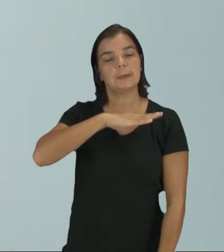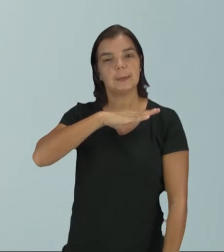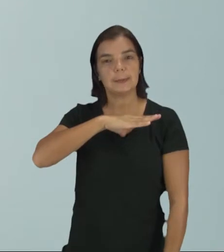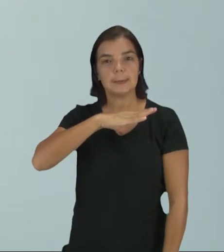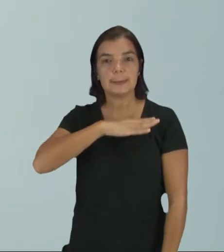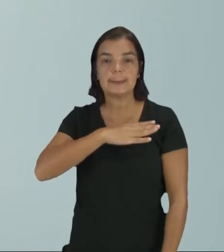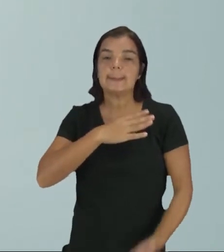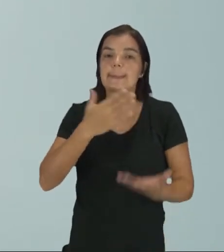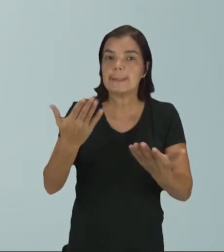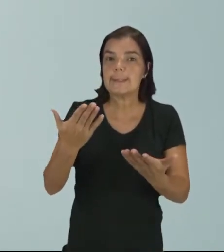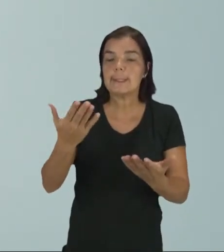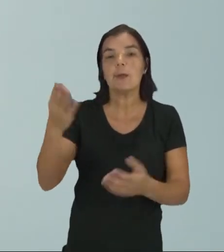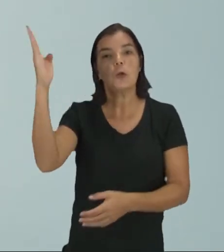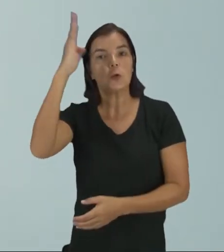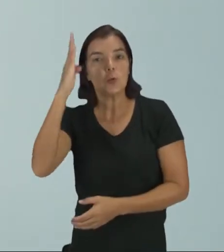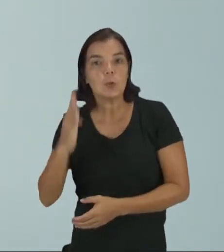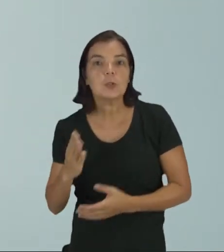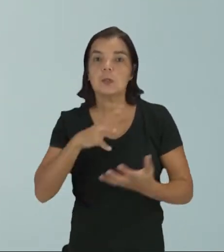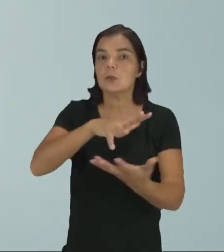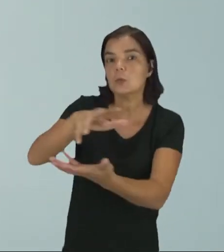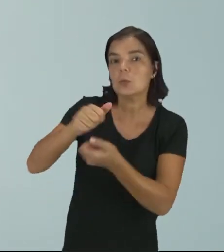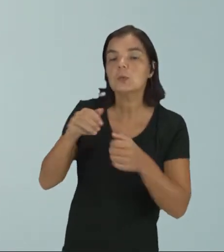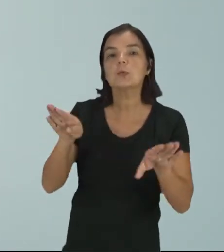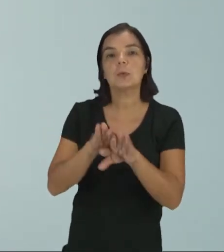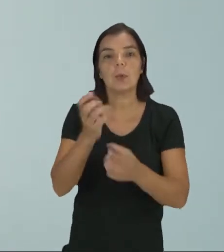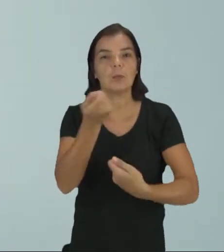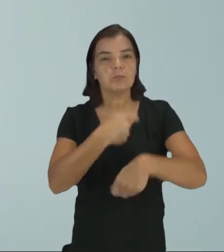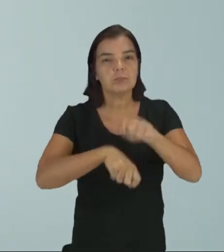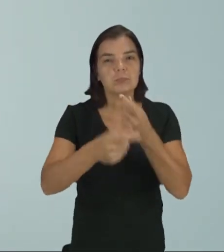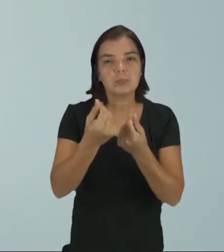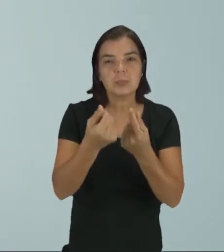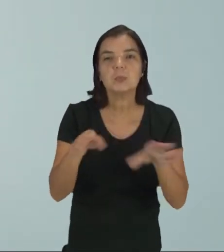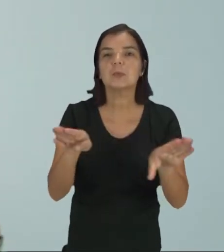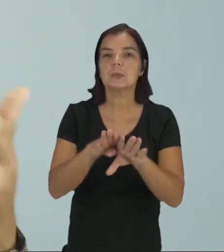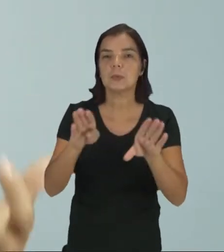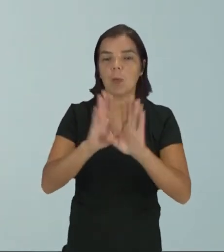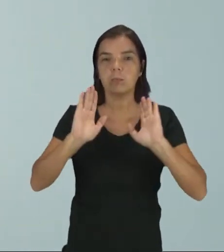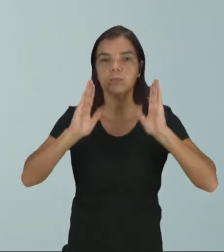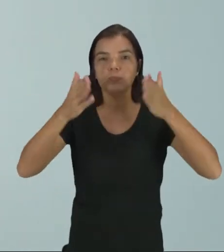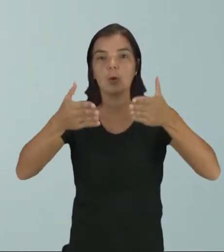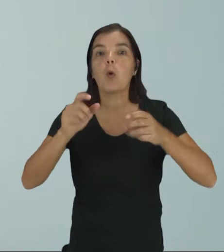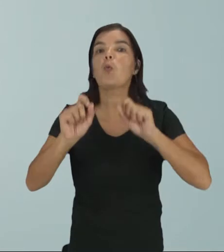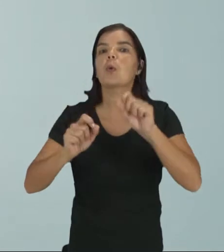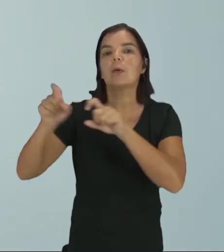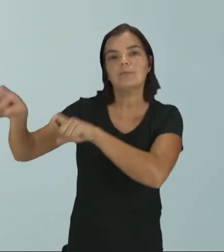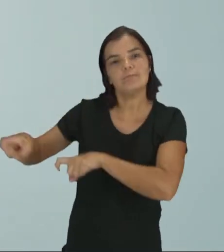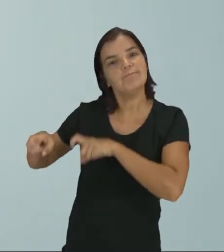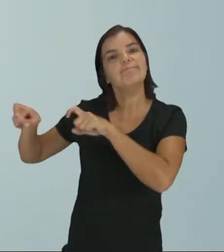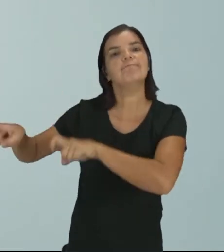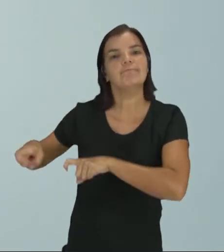então, a nível de Brasil e a nível mundial também, a economia ela sempre esteve muito atrelada ao campo, ao